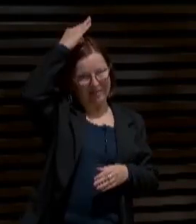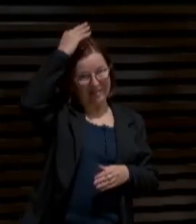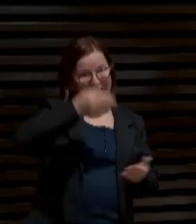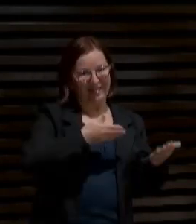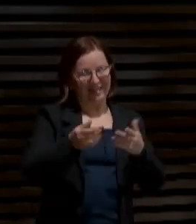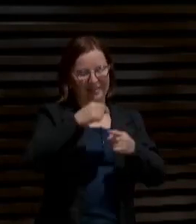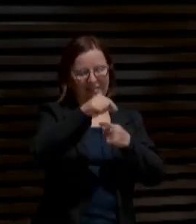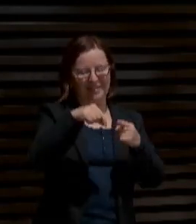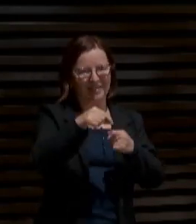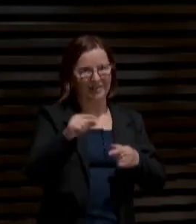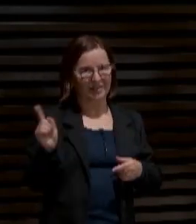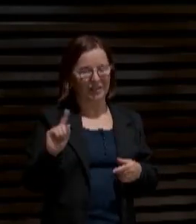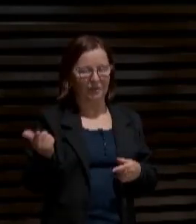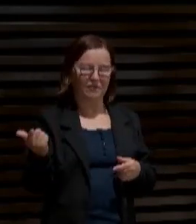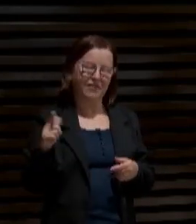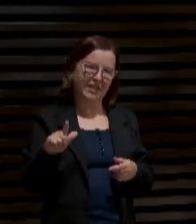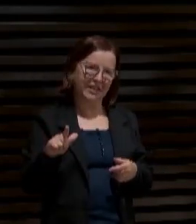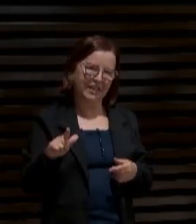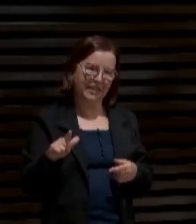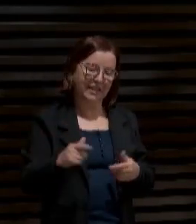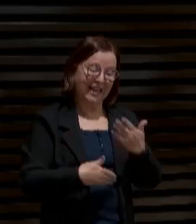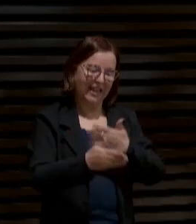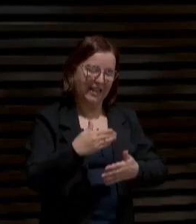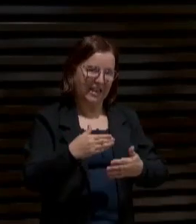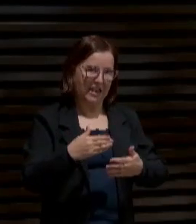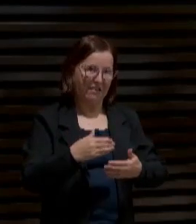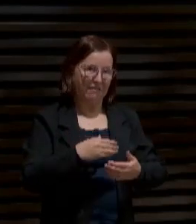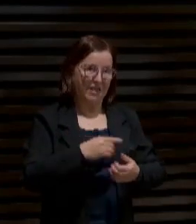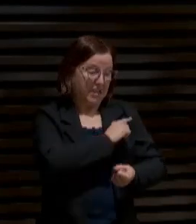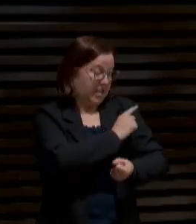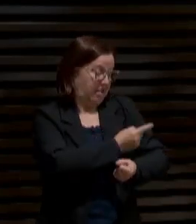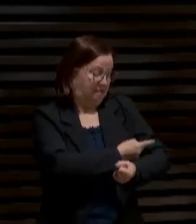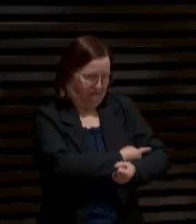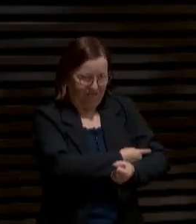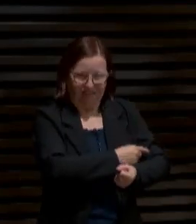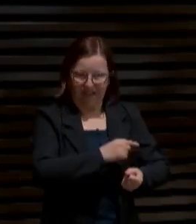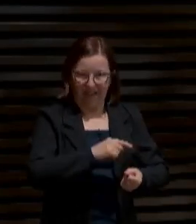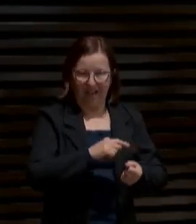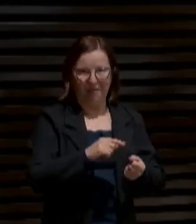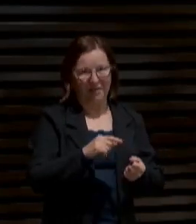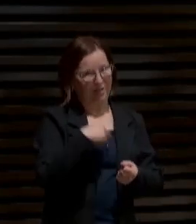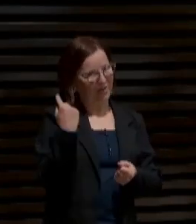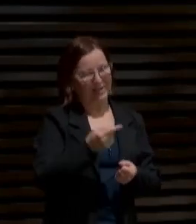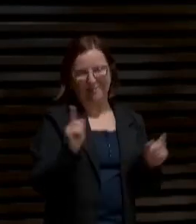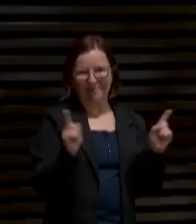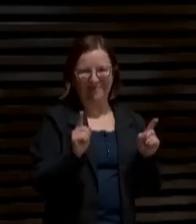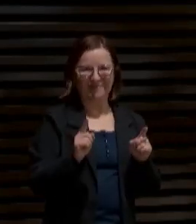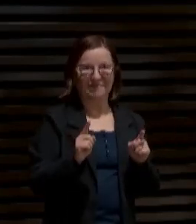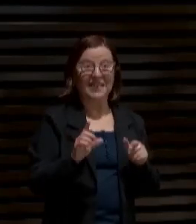não vem por meio de esforço humano é uma dádiva de Deus